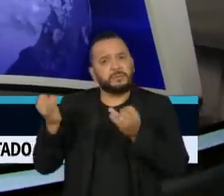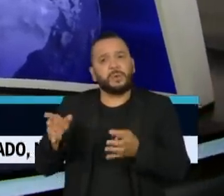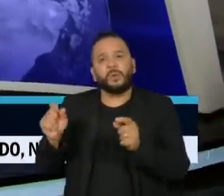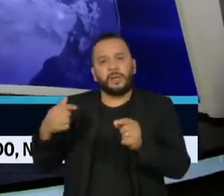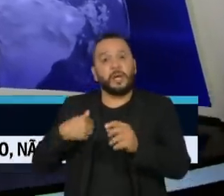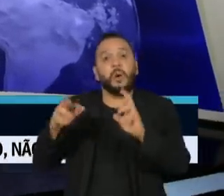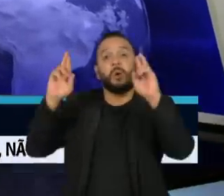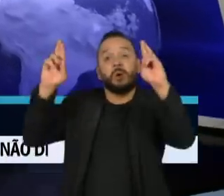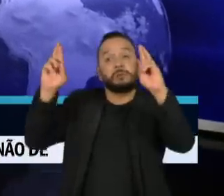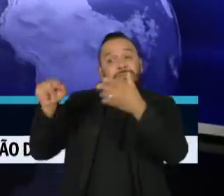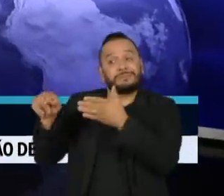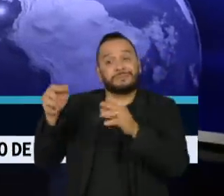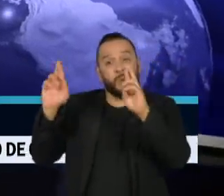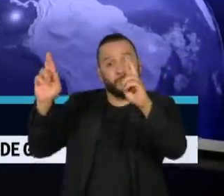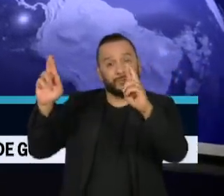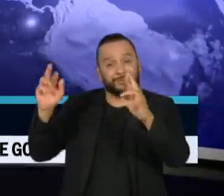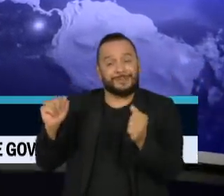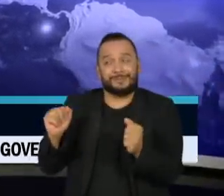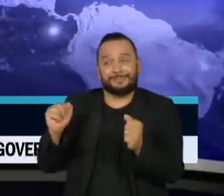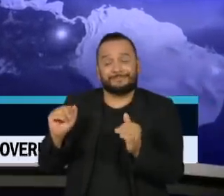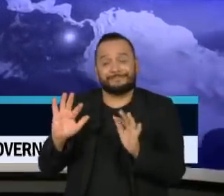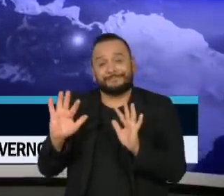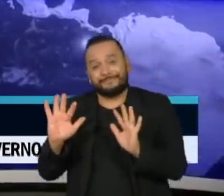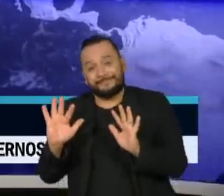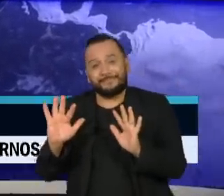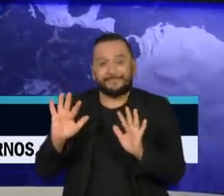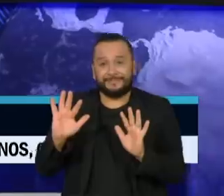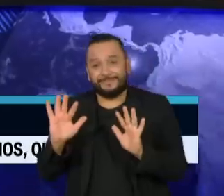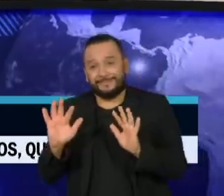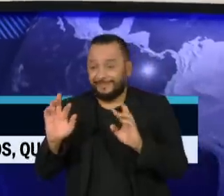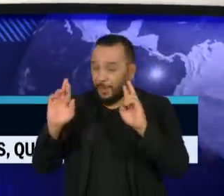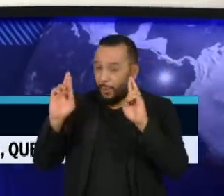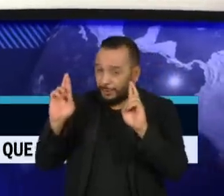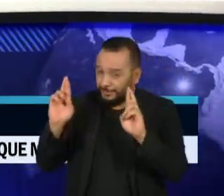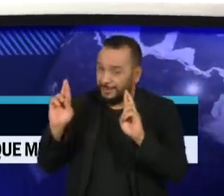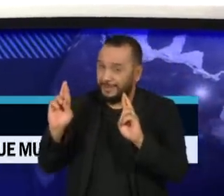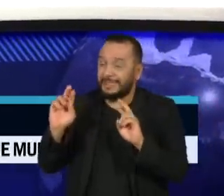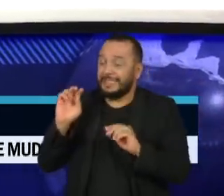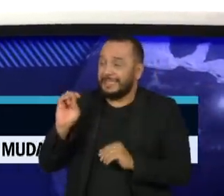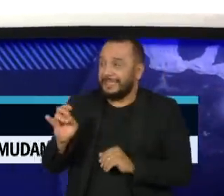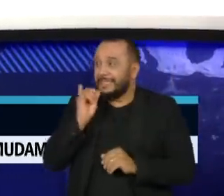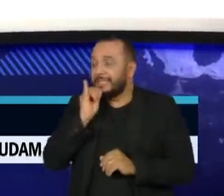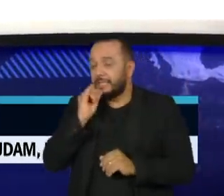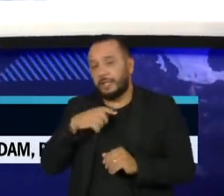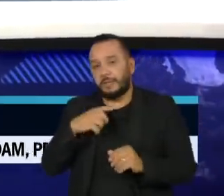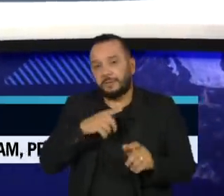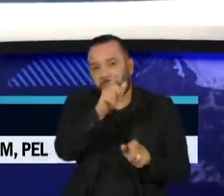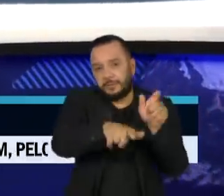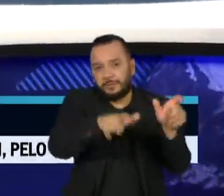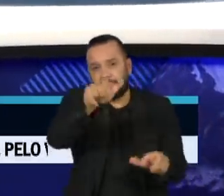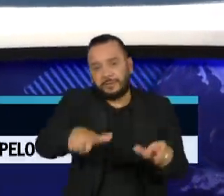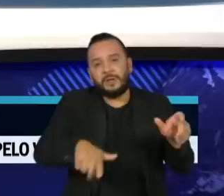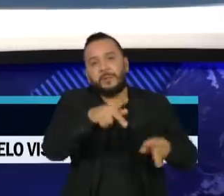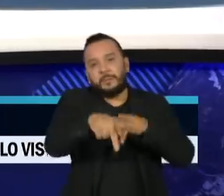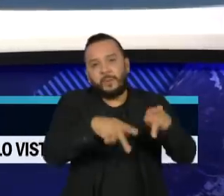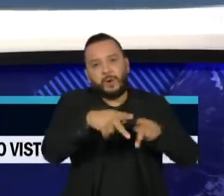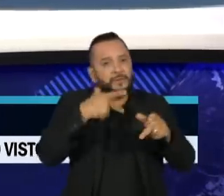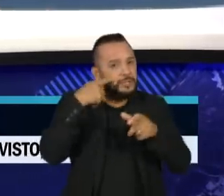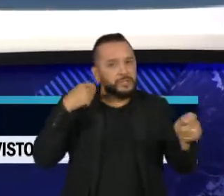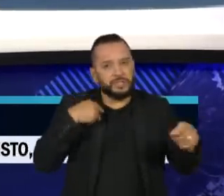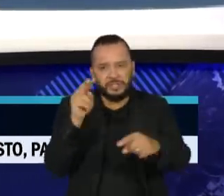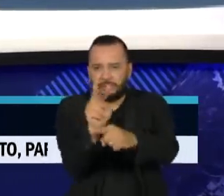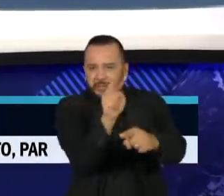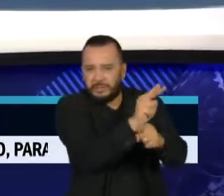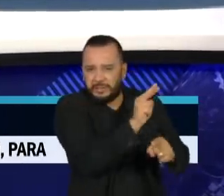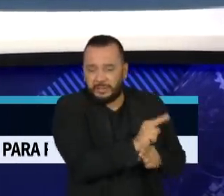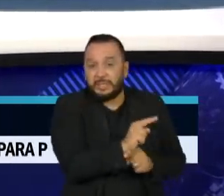otimismo. Se este assunto, a proteção aos povos indígenas, se transformar num tema da